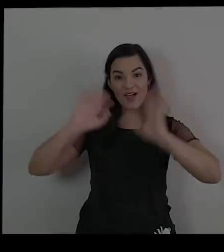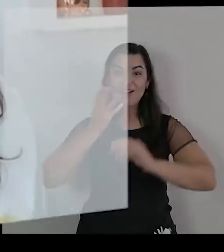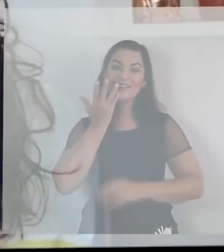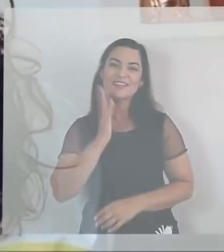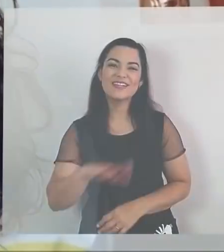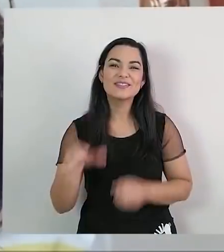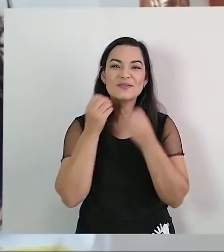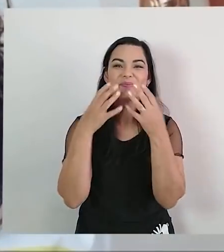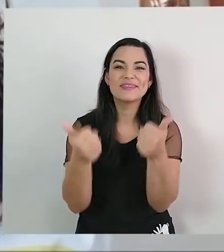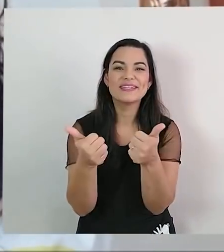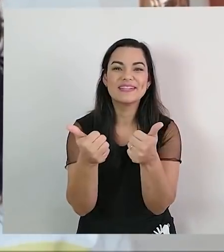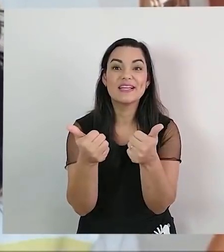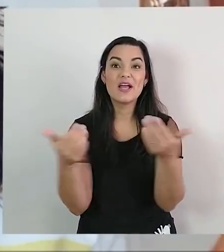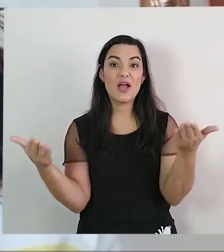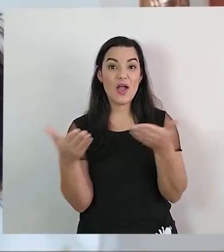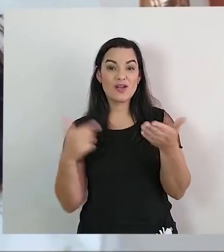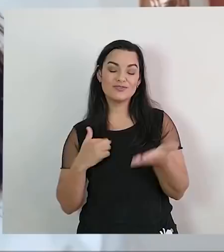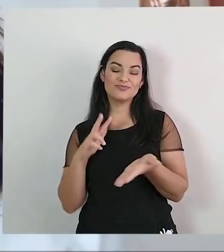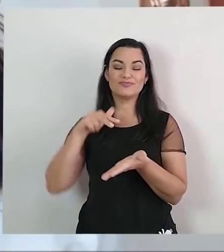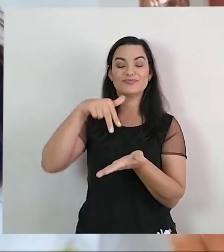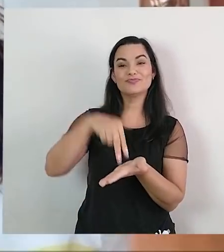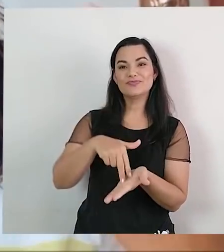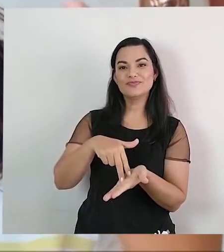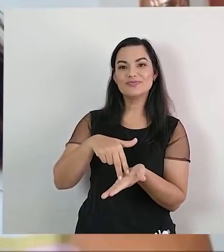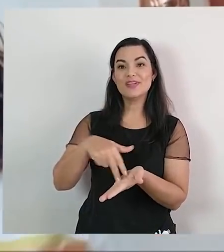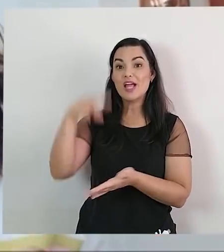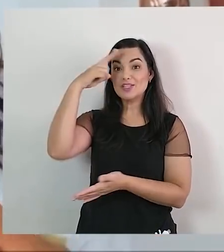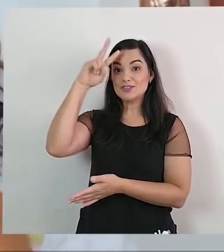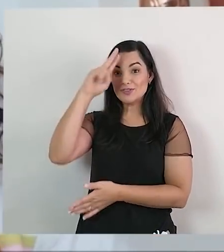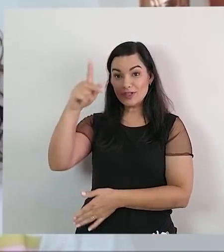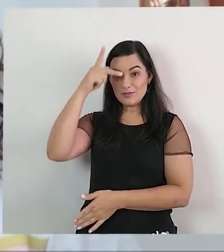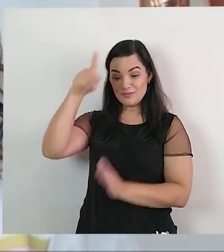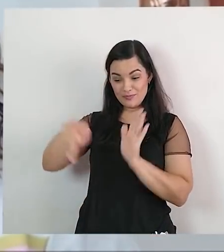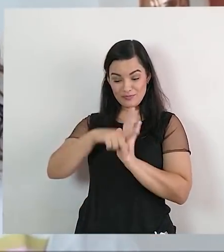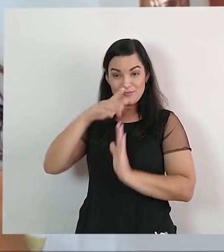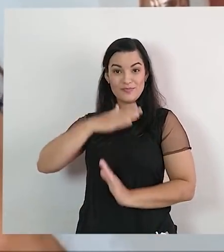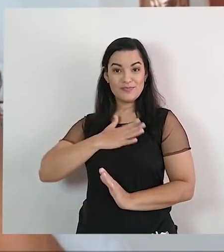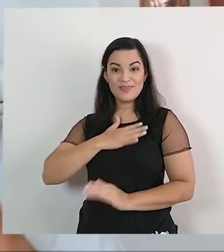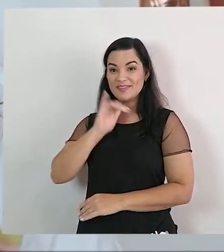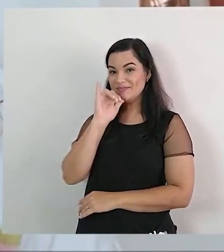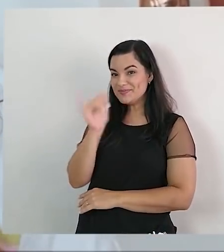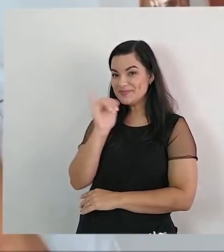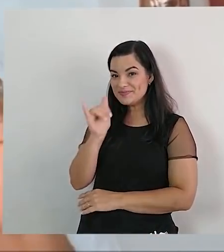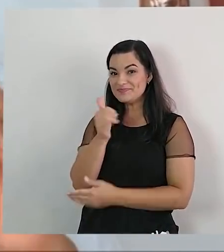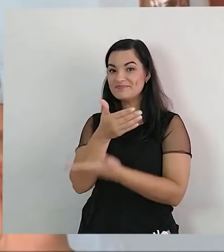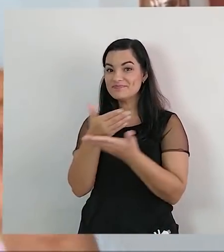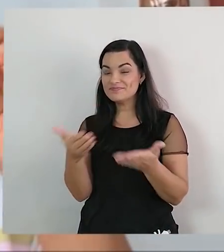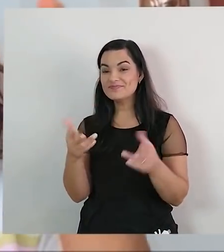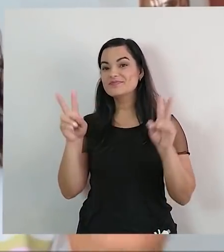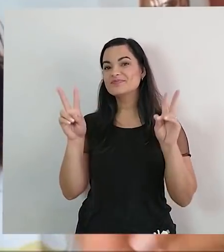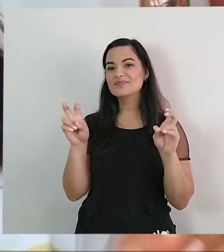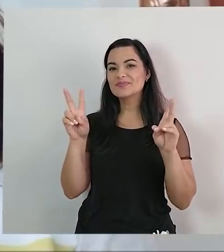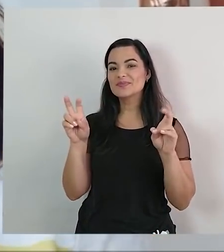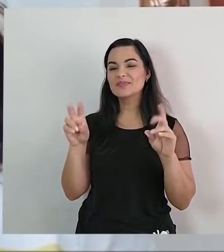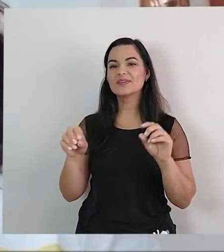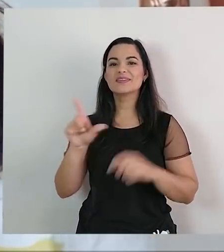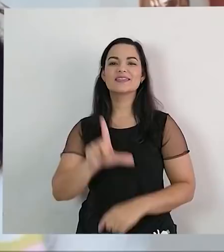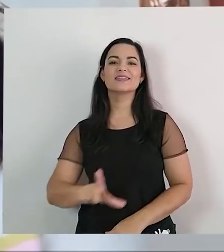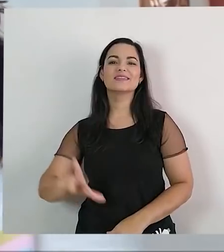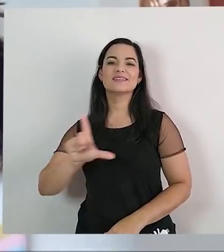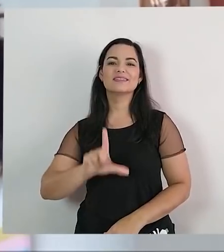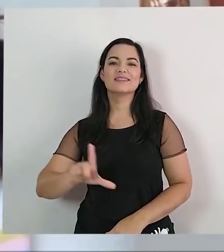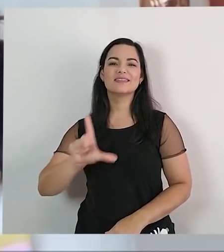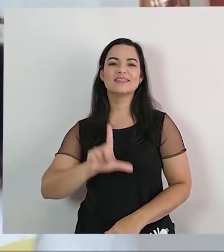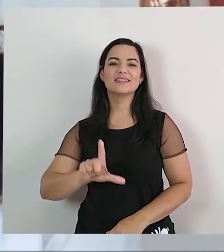Olá, crianças, tudo bem? Hoje eu vim contar um pouquinho da minha história com relação à literatura